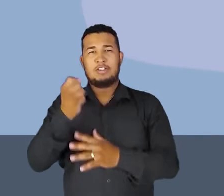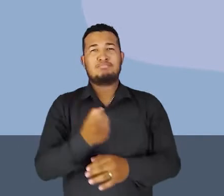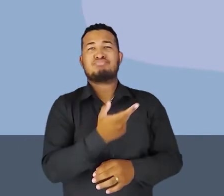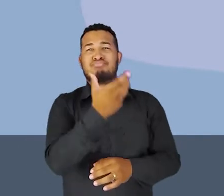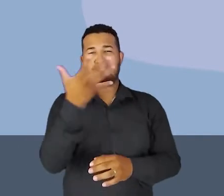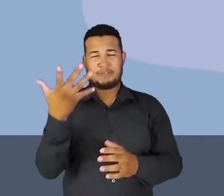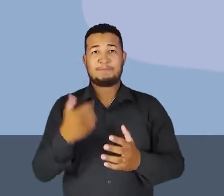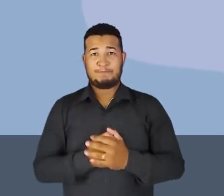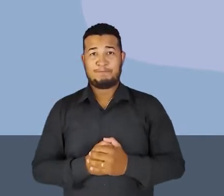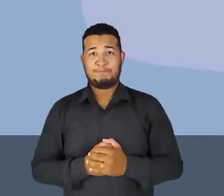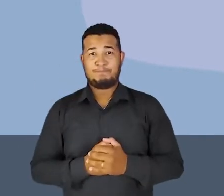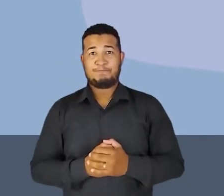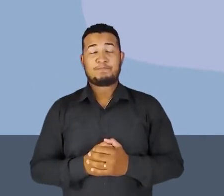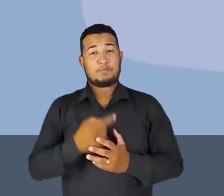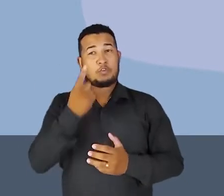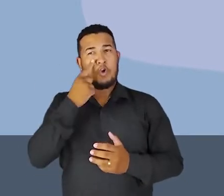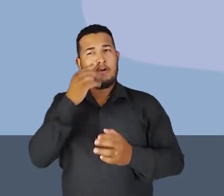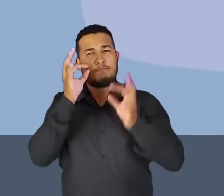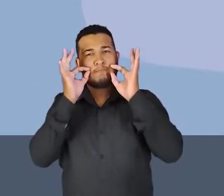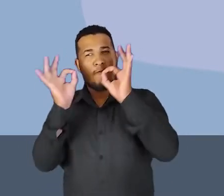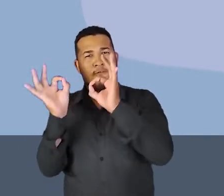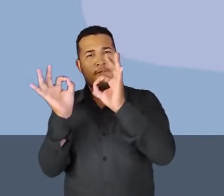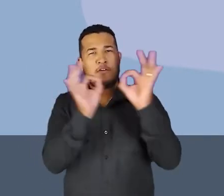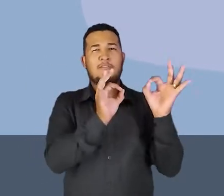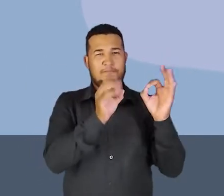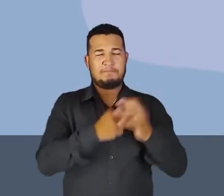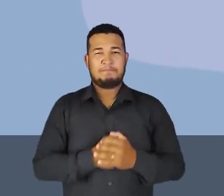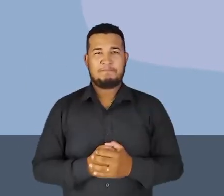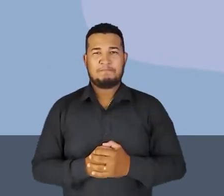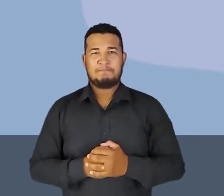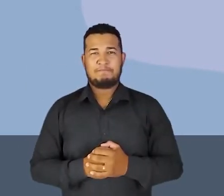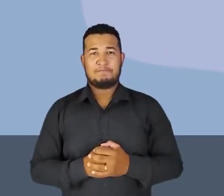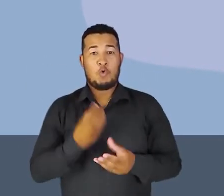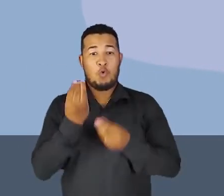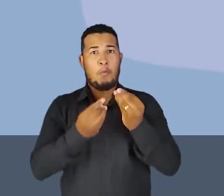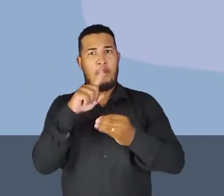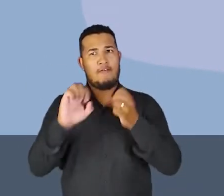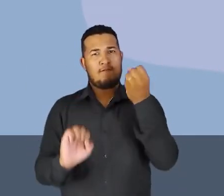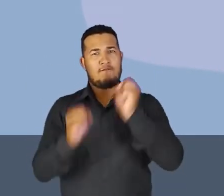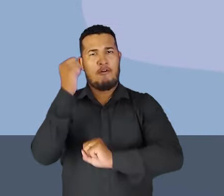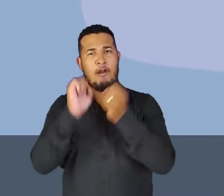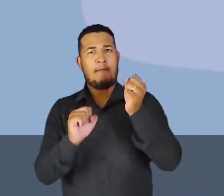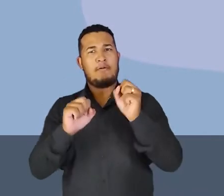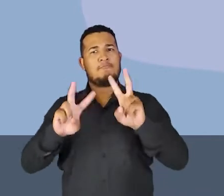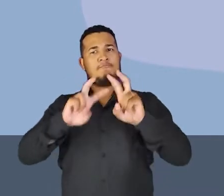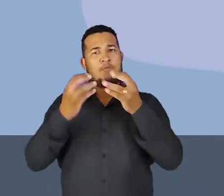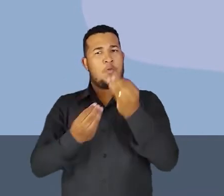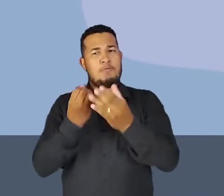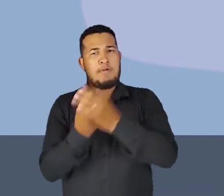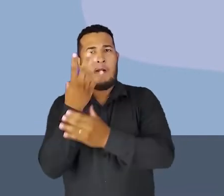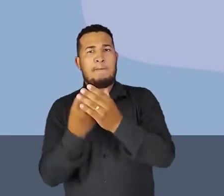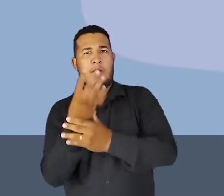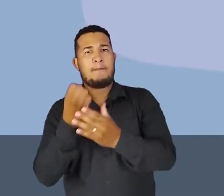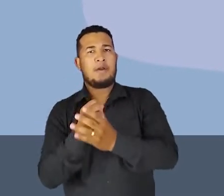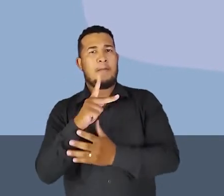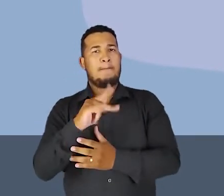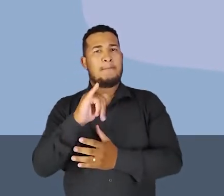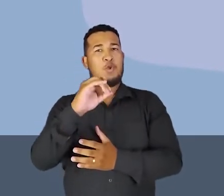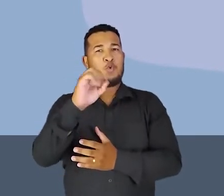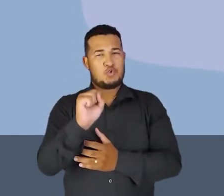musicalidades, né? Vamos acompanhar esta fábrica, esse trabalho da construção dos